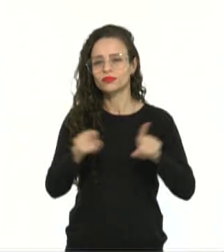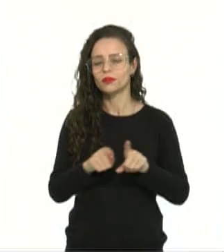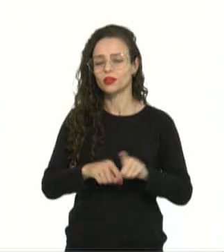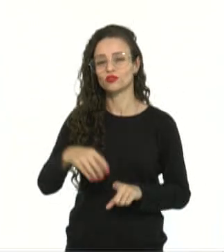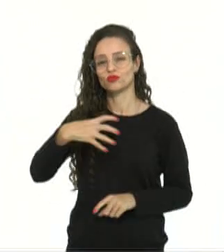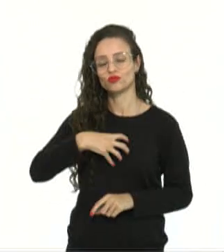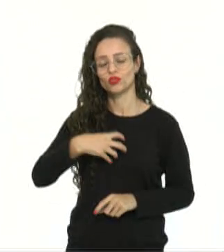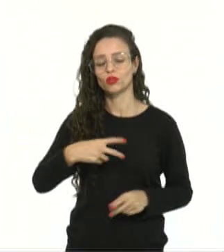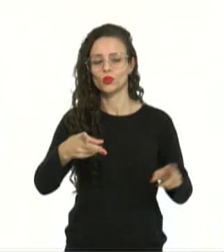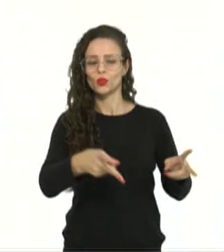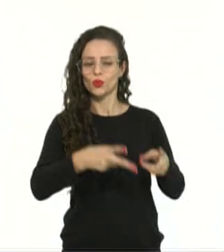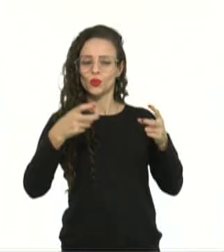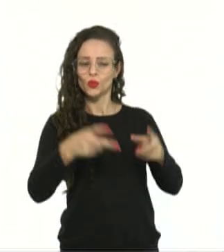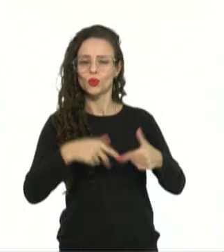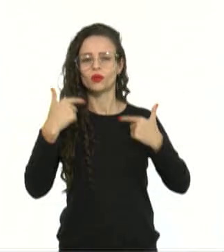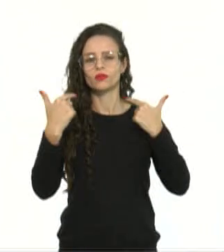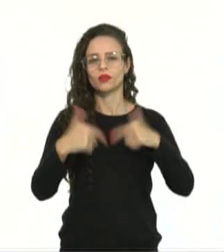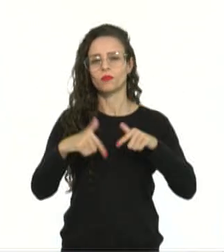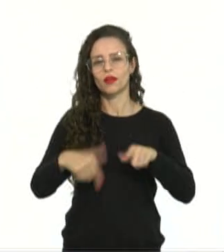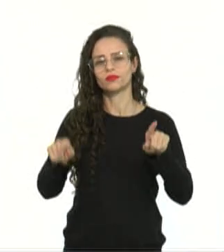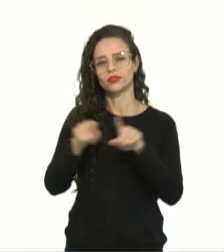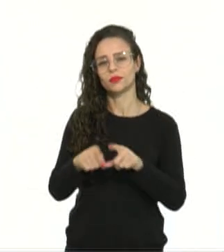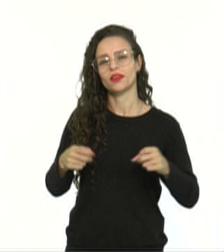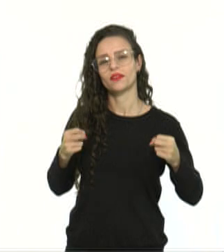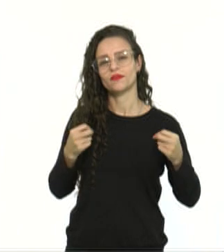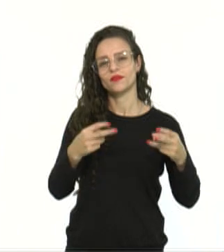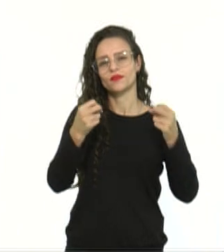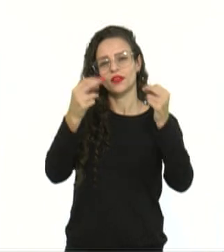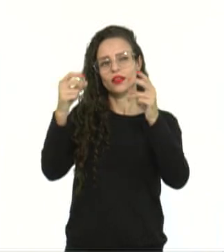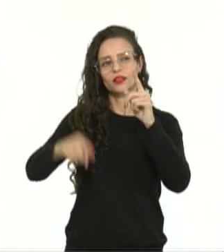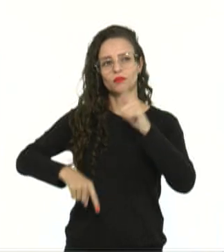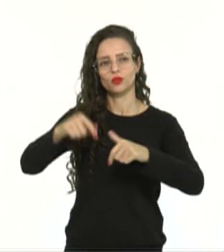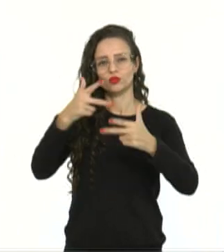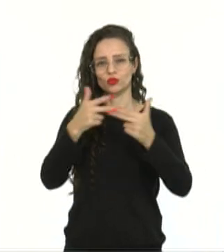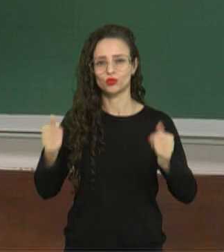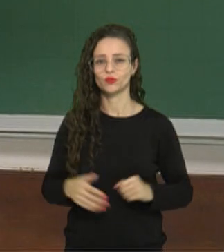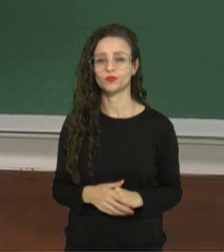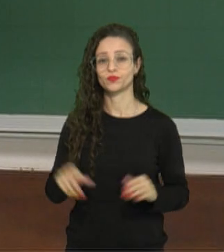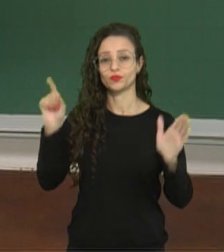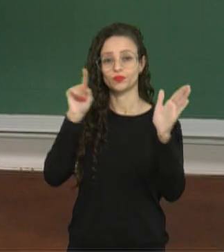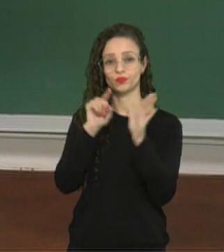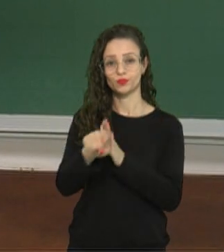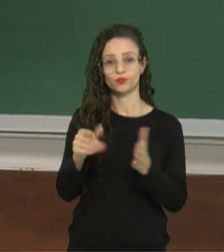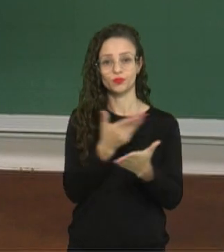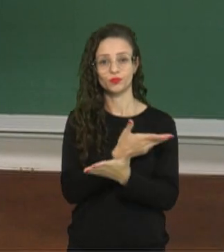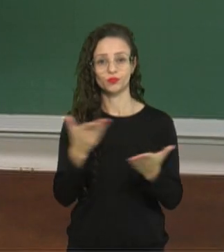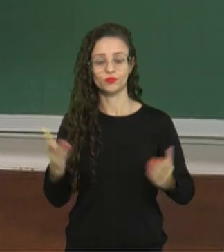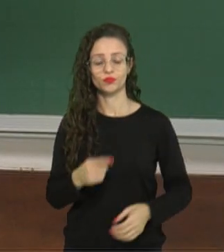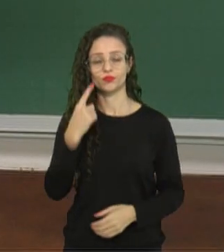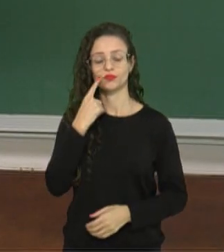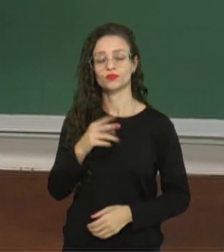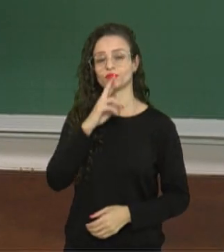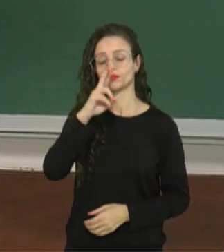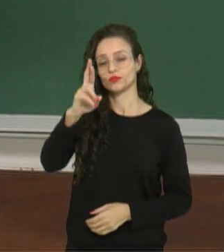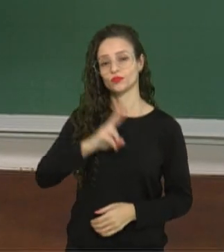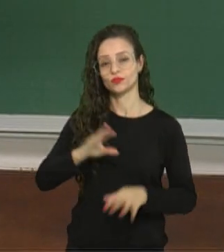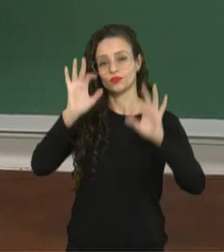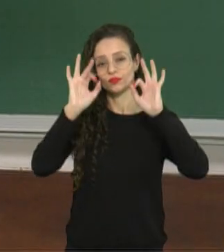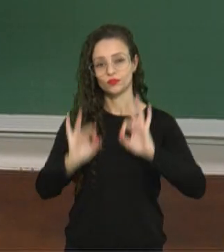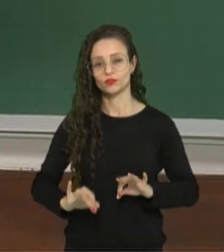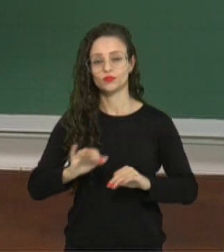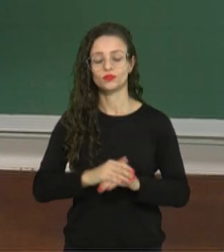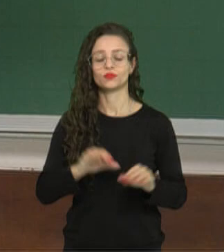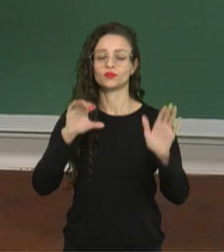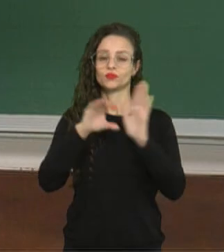de exploração do trabalho e venda da mercadoria. Um quiz. Vamos ver se você captou corretamente